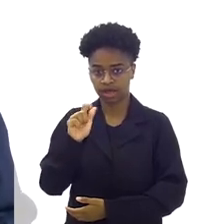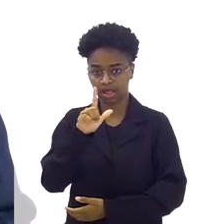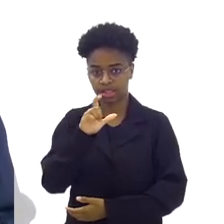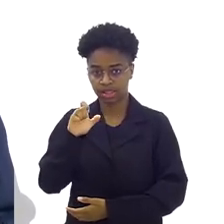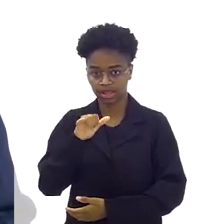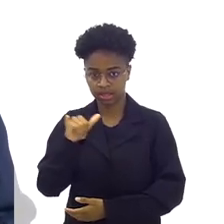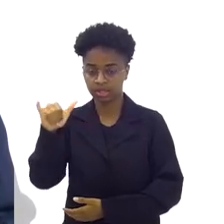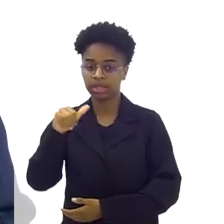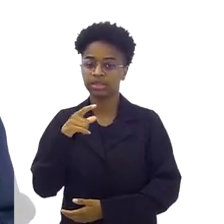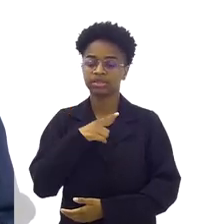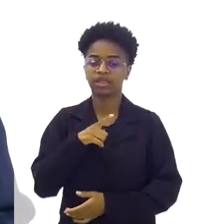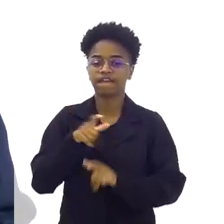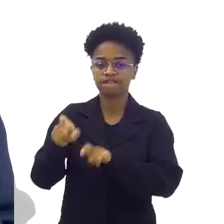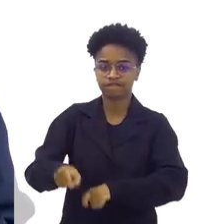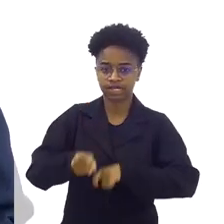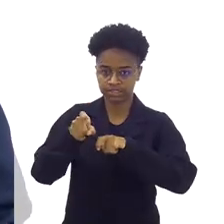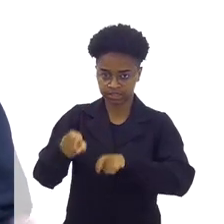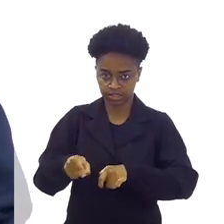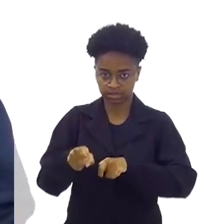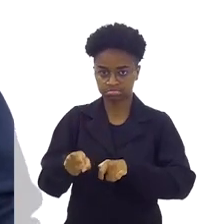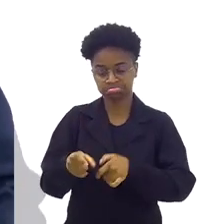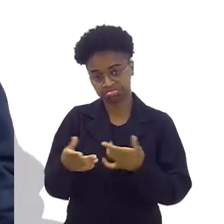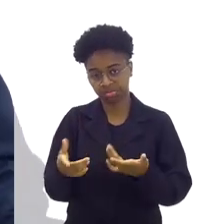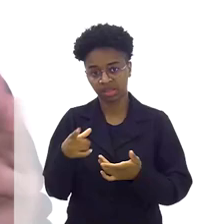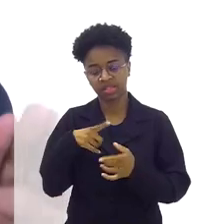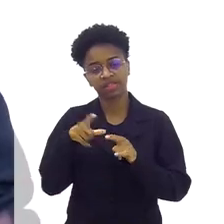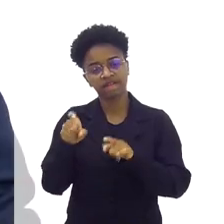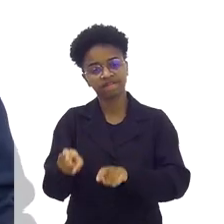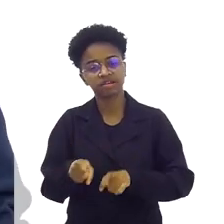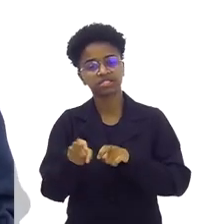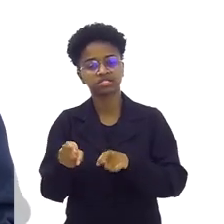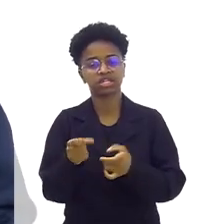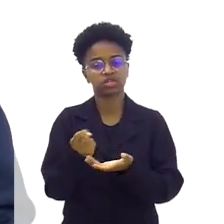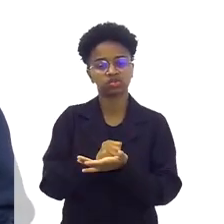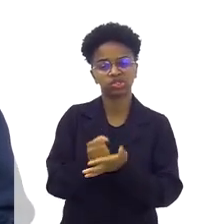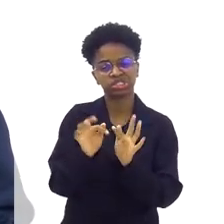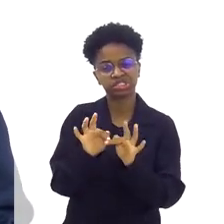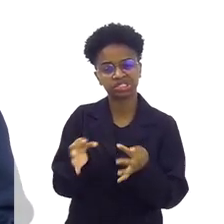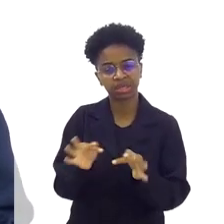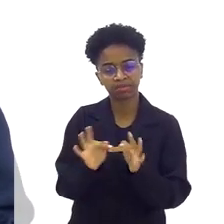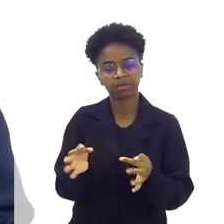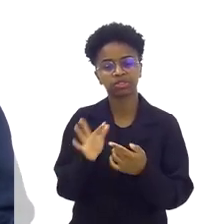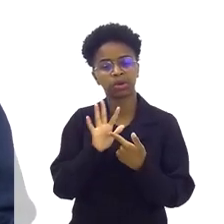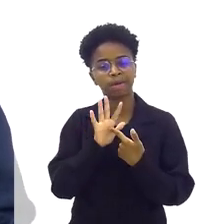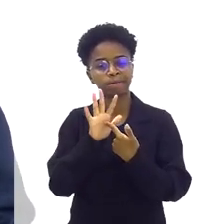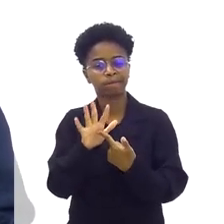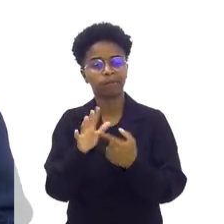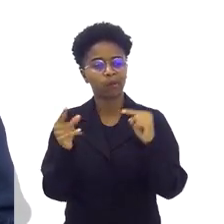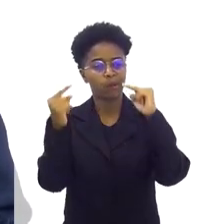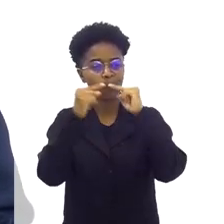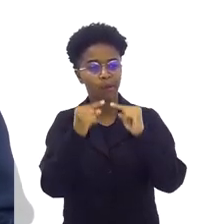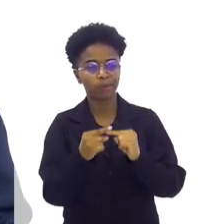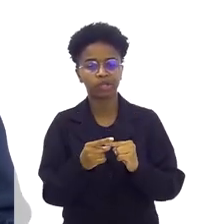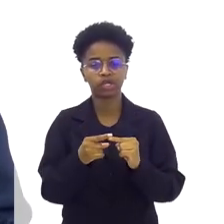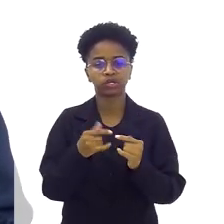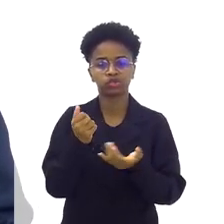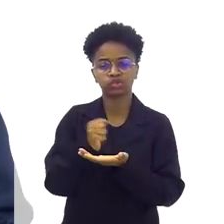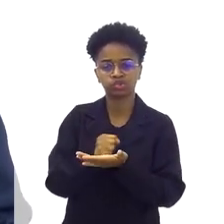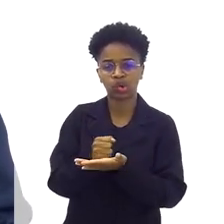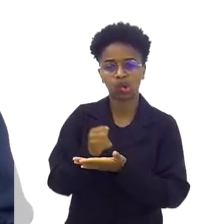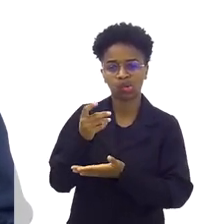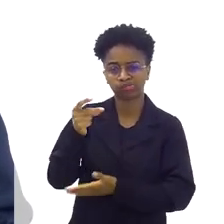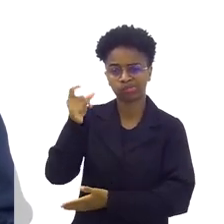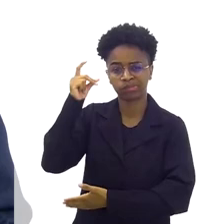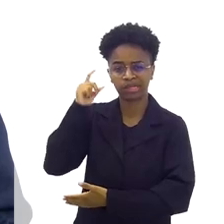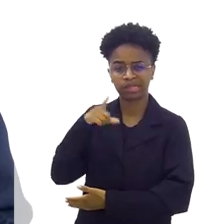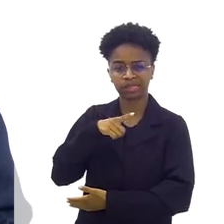basicamente, de ter uma fazenda. Uma fazendinha, é um jogo bem simples, ele remete muito aos jogos antigos, ele